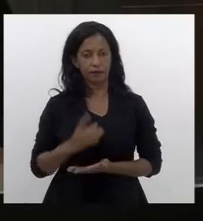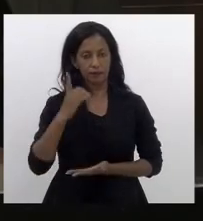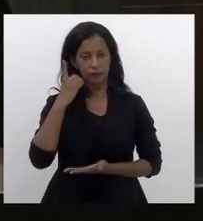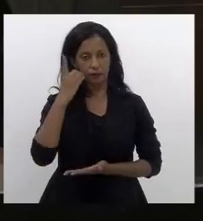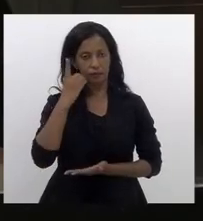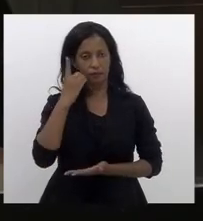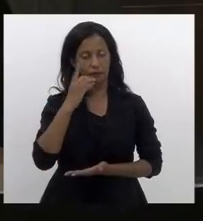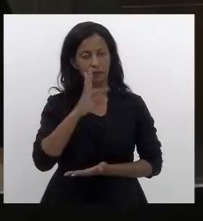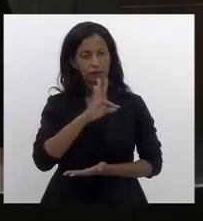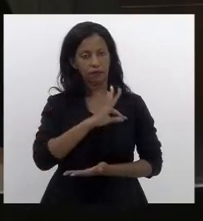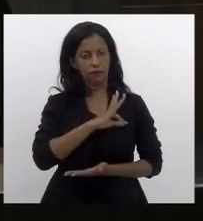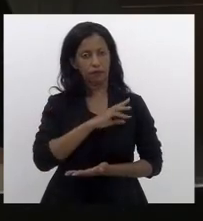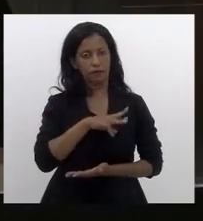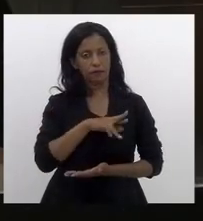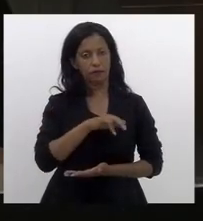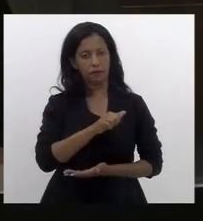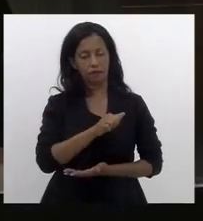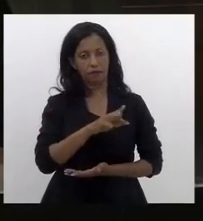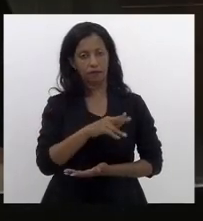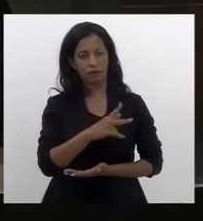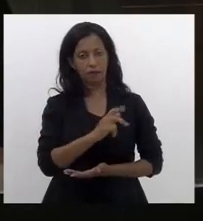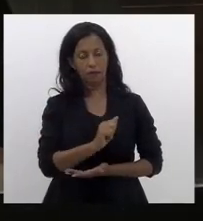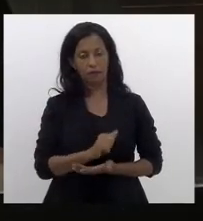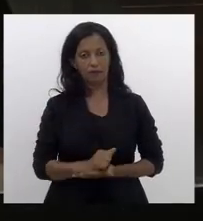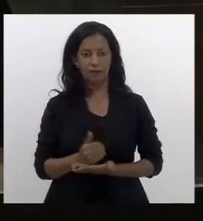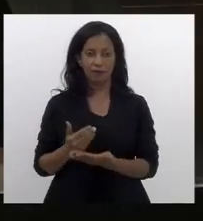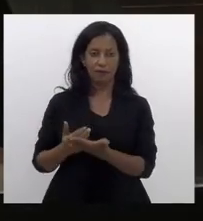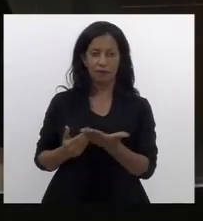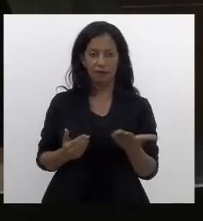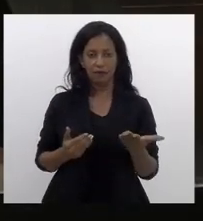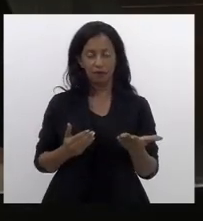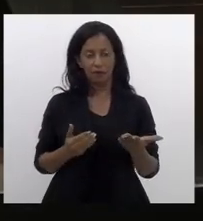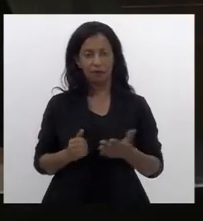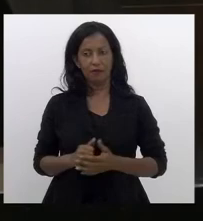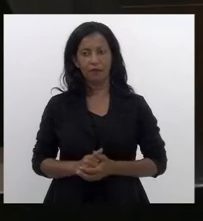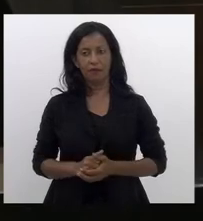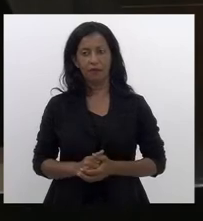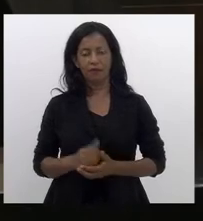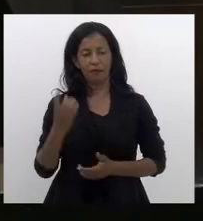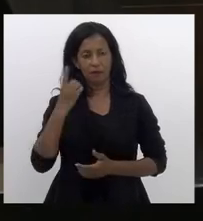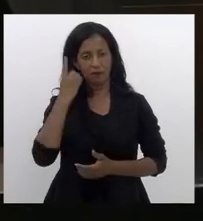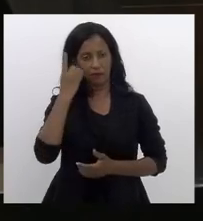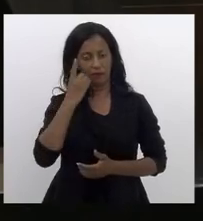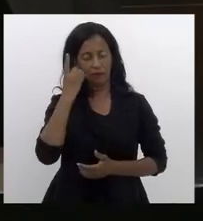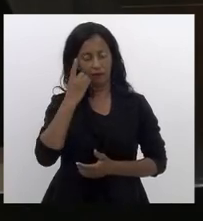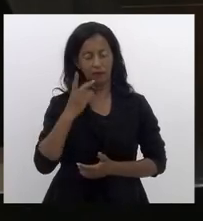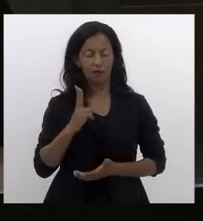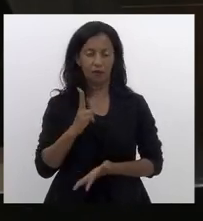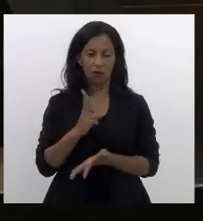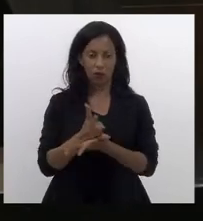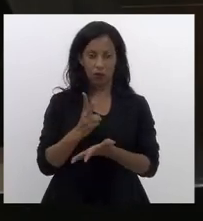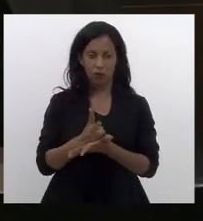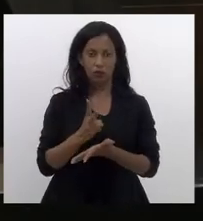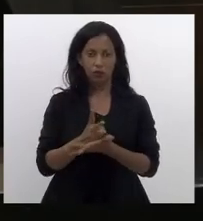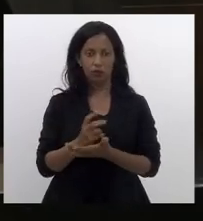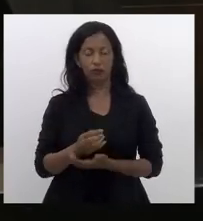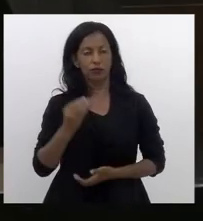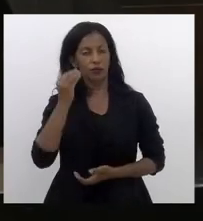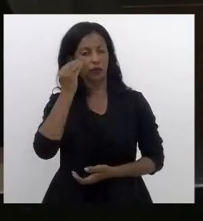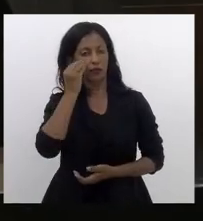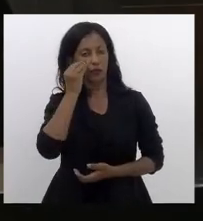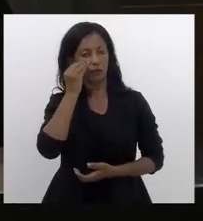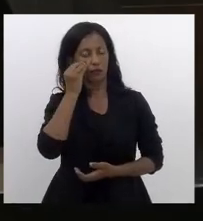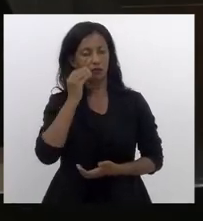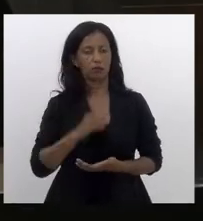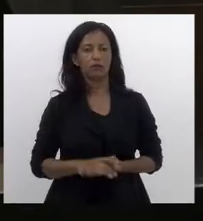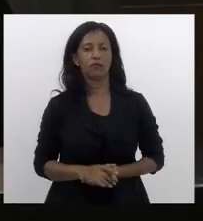deputada Marta Rocha, senhoras e senhores deputados que ainda nos assistem